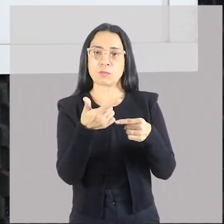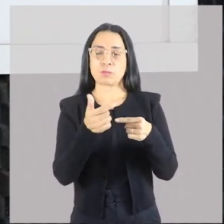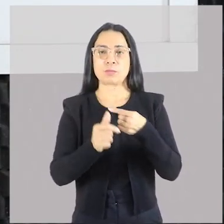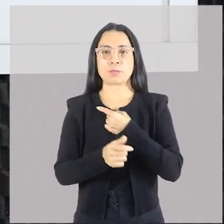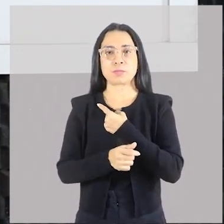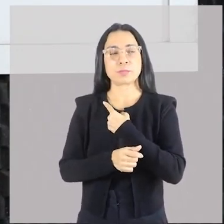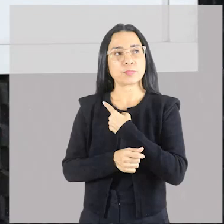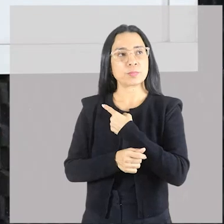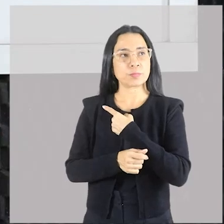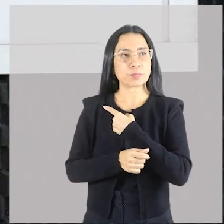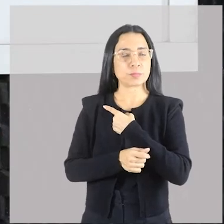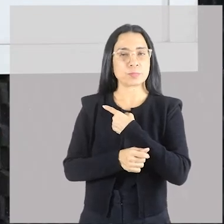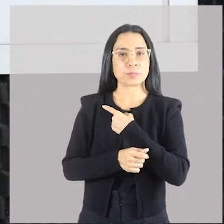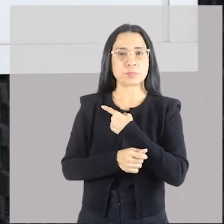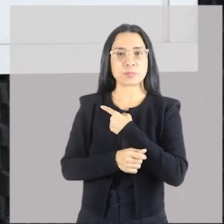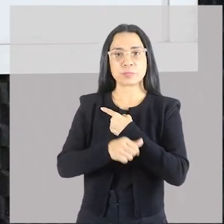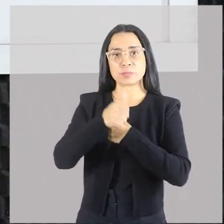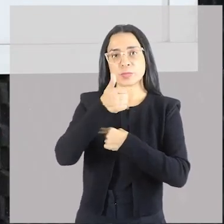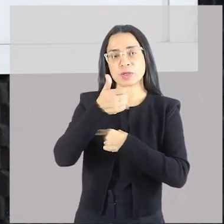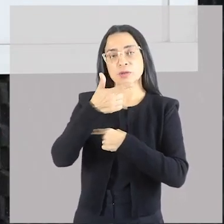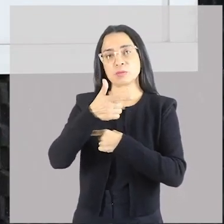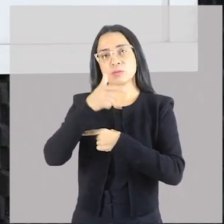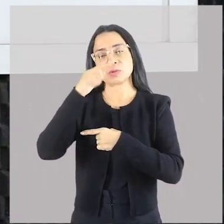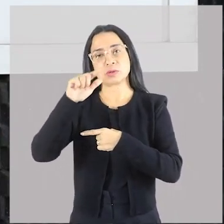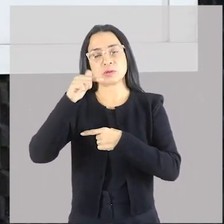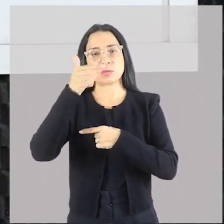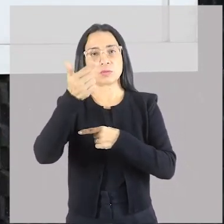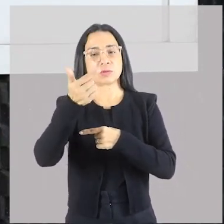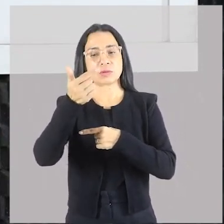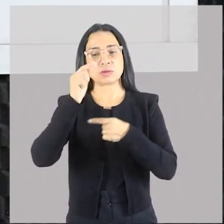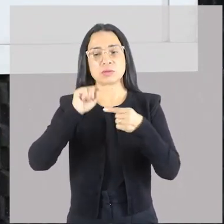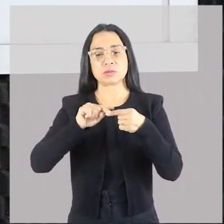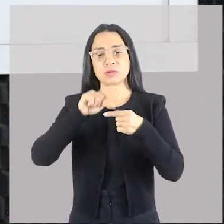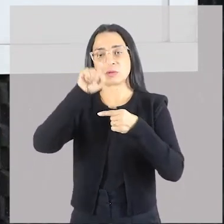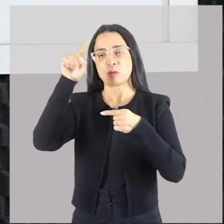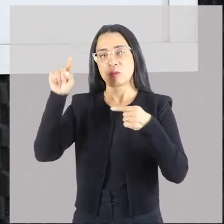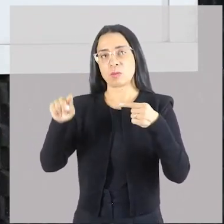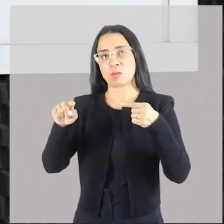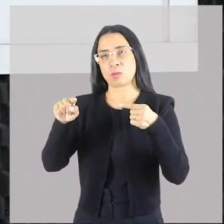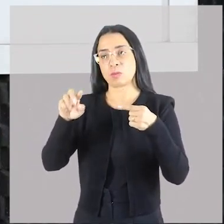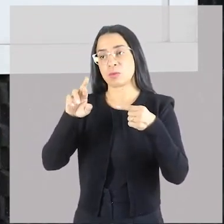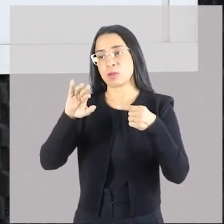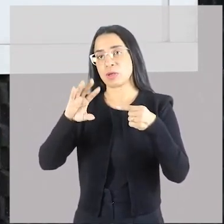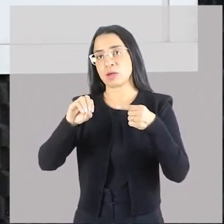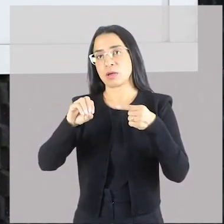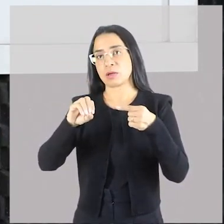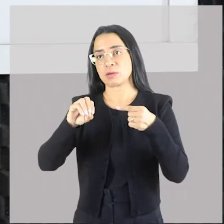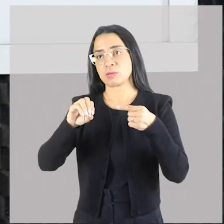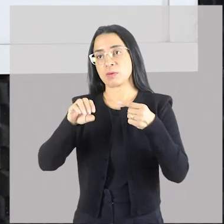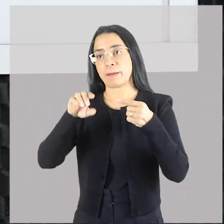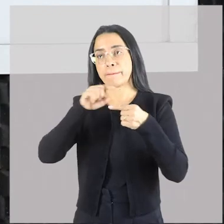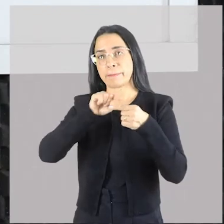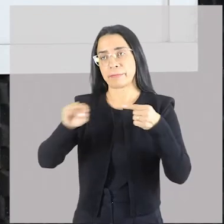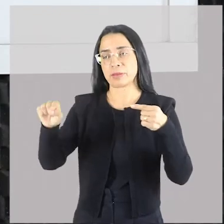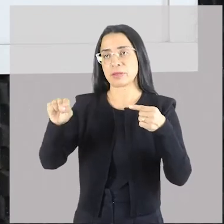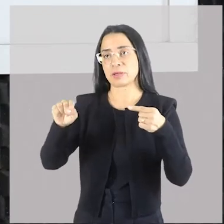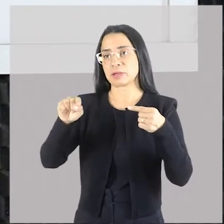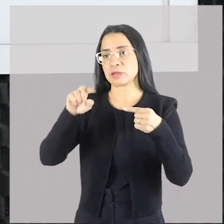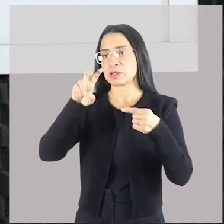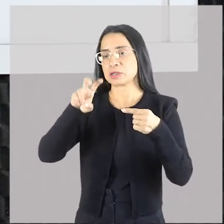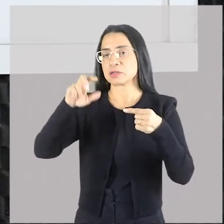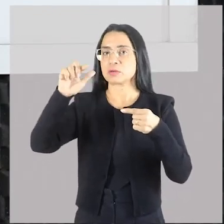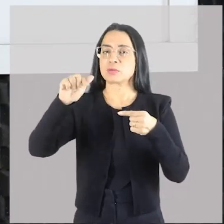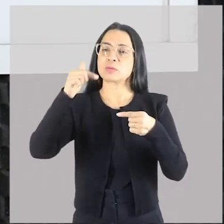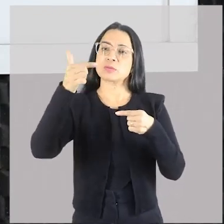menos, aqui é a mesma forma. Aqui é diâmetro, diâmetro é 10. Você usa o raio é metade. 5 ao